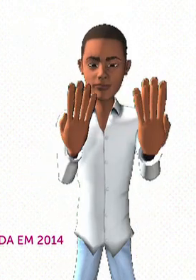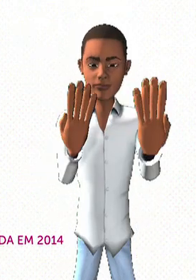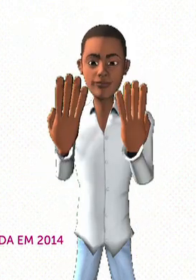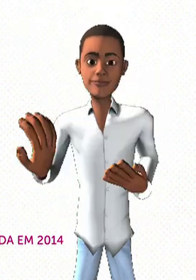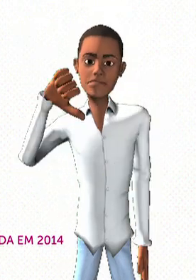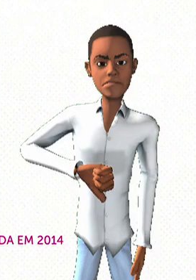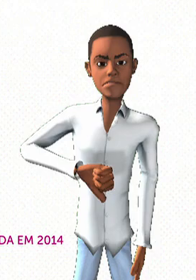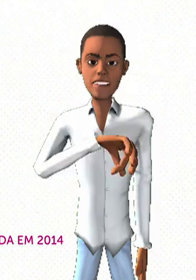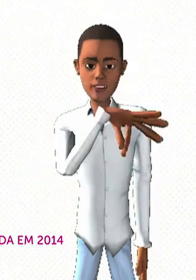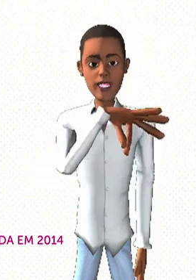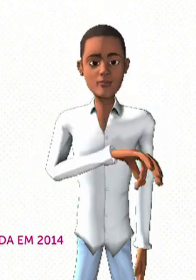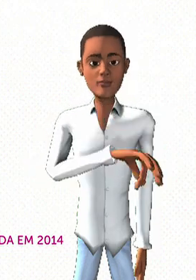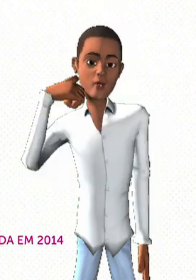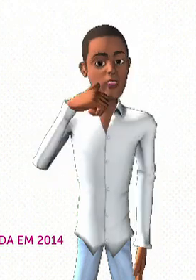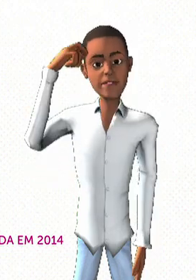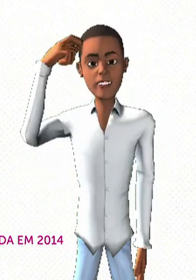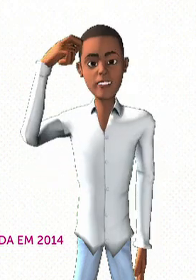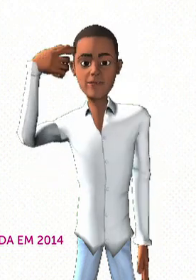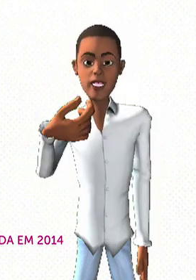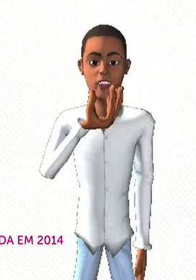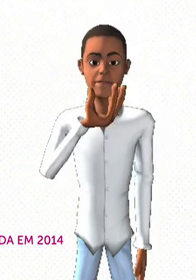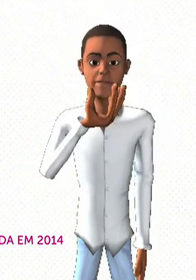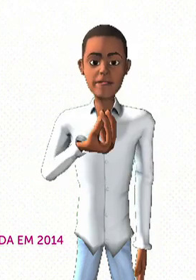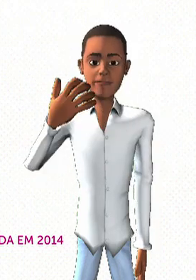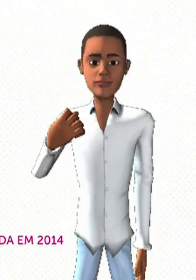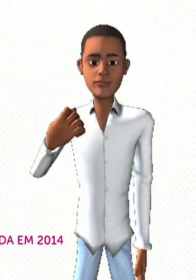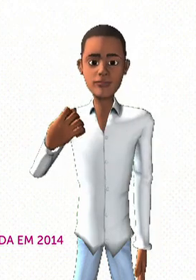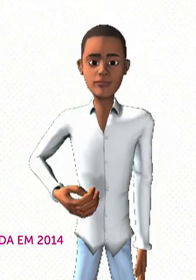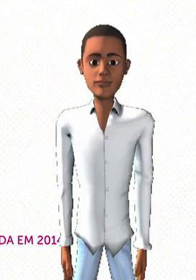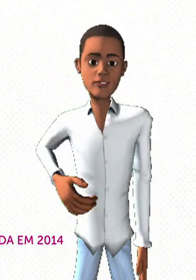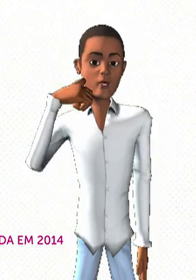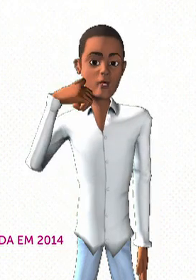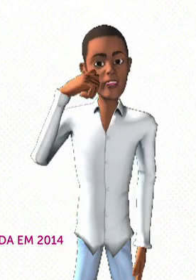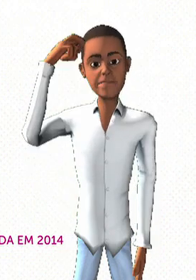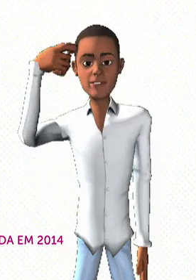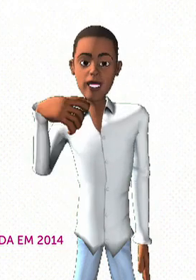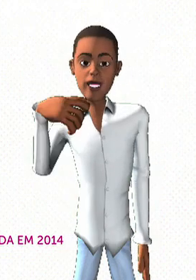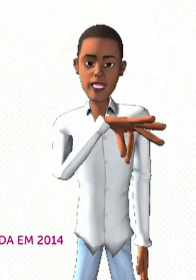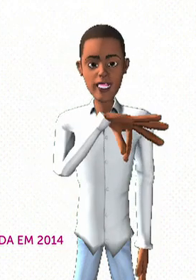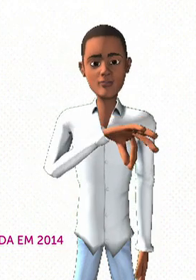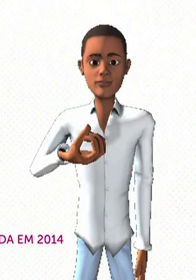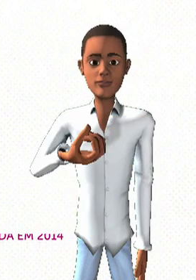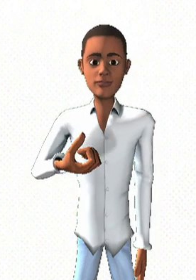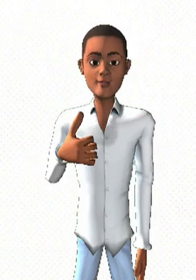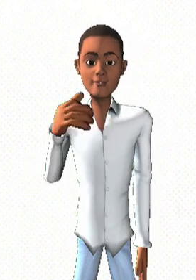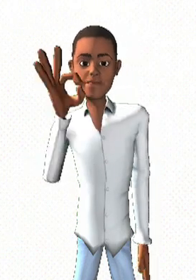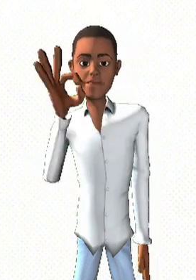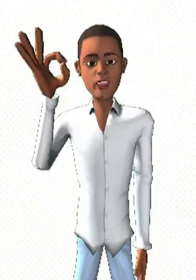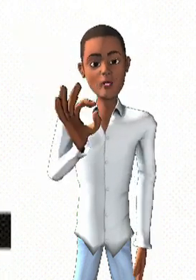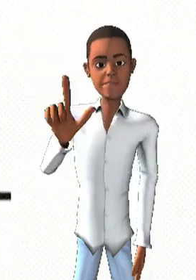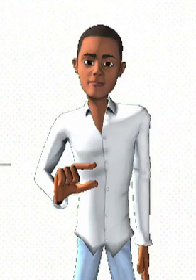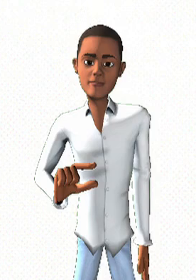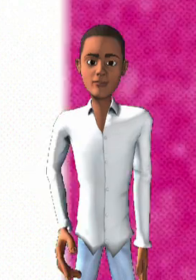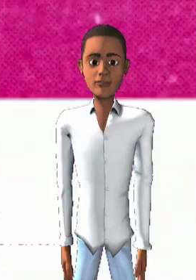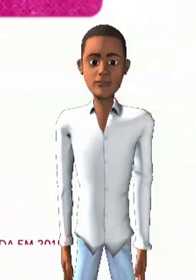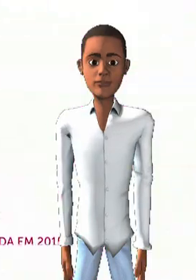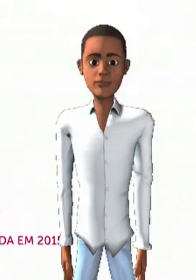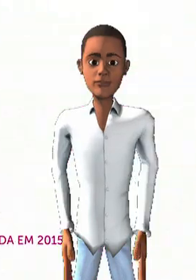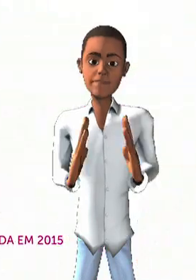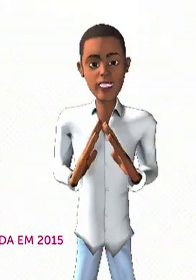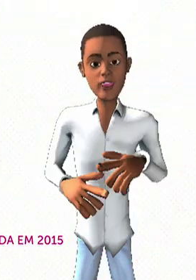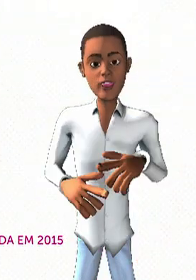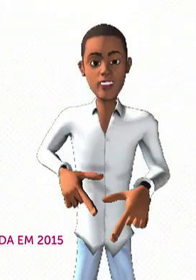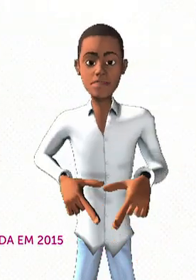a diferença de salários entre uma mulher negra e um homem branco é ainda maior. Elas recebem 61% a menos do que eles.